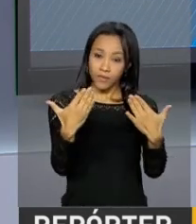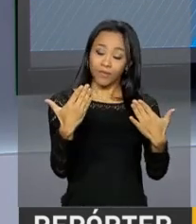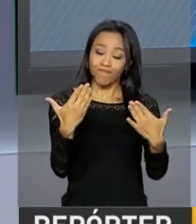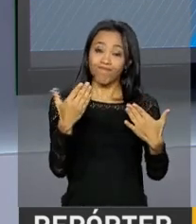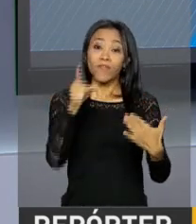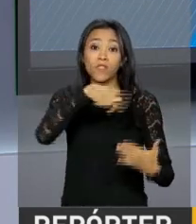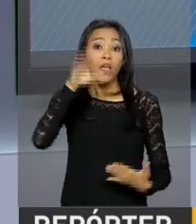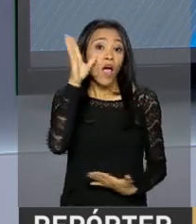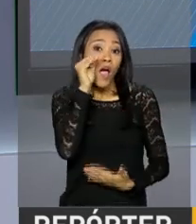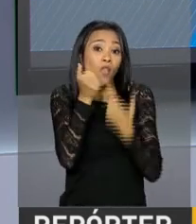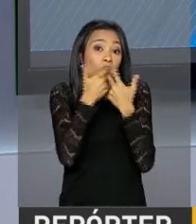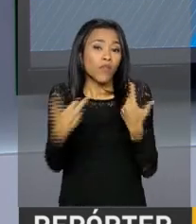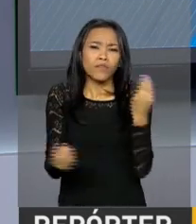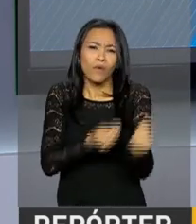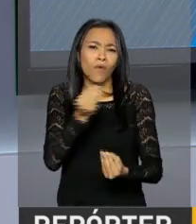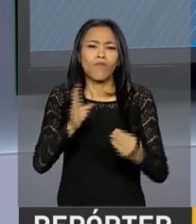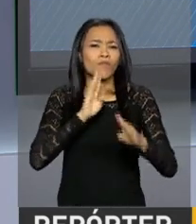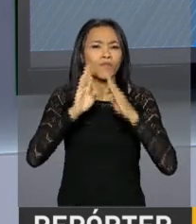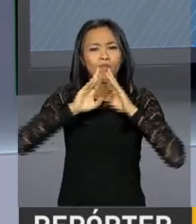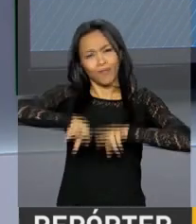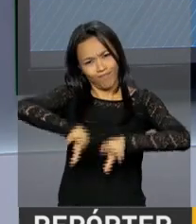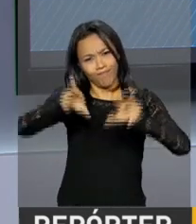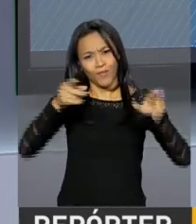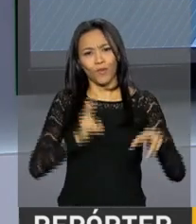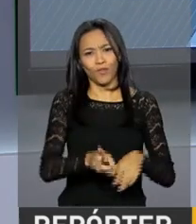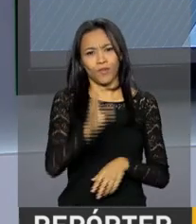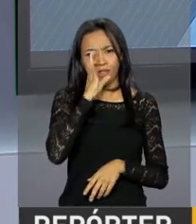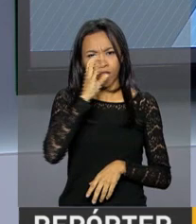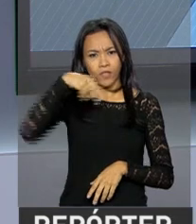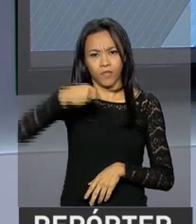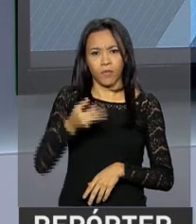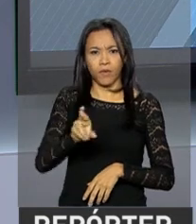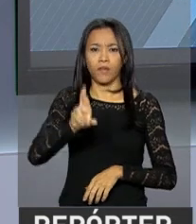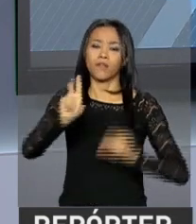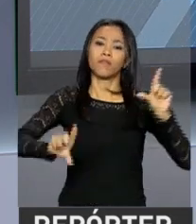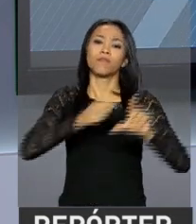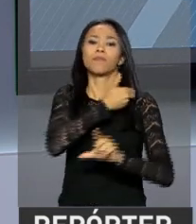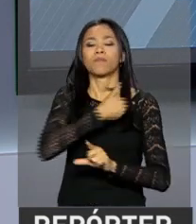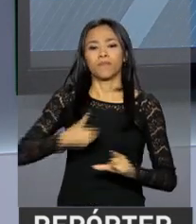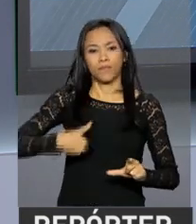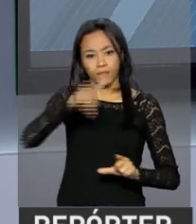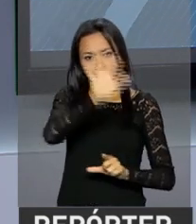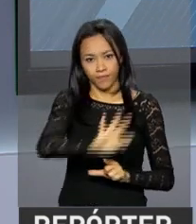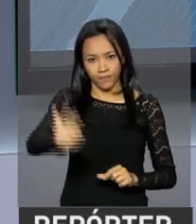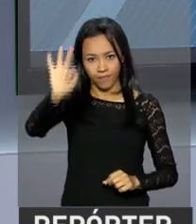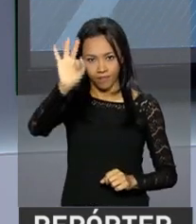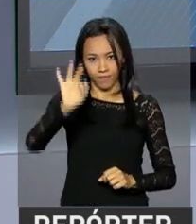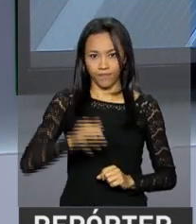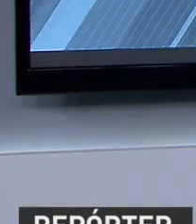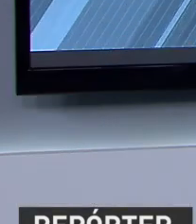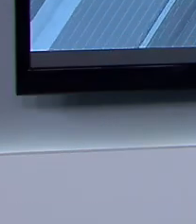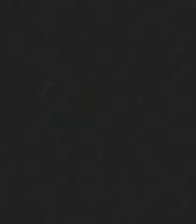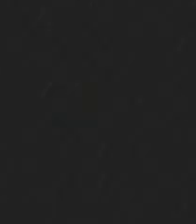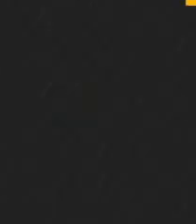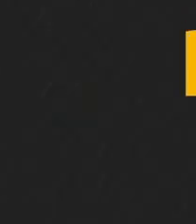acompanhe as novidades também em nossas redes sociais continue com a gente na nbr a tv do governo federal